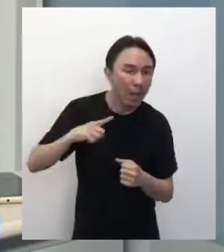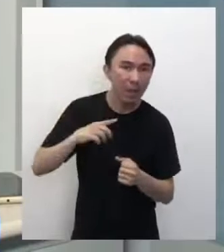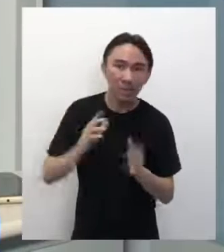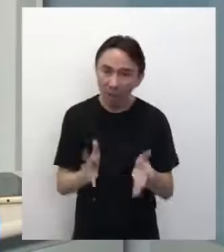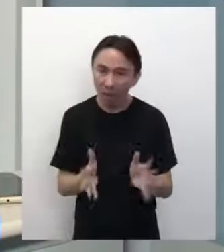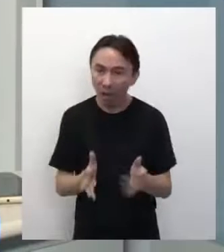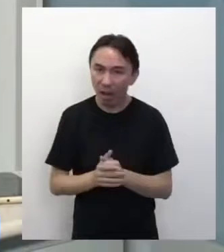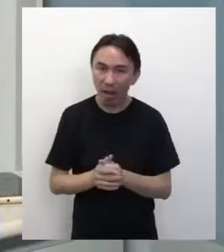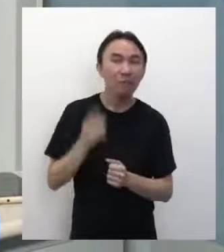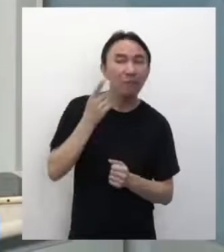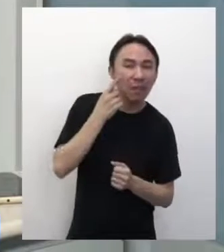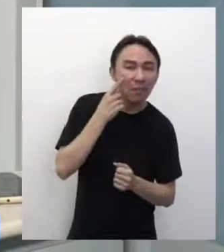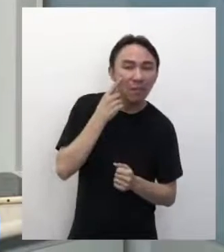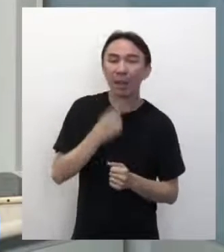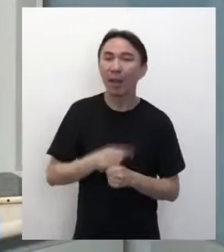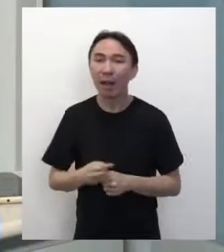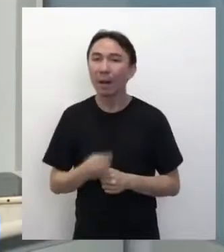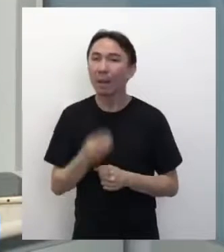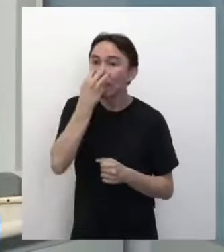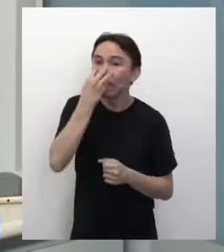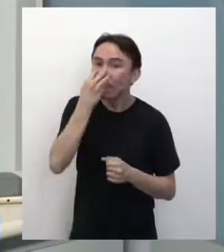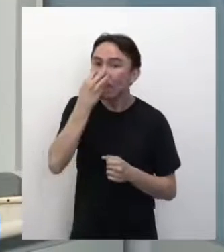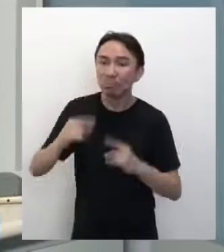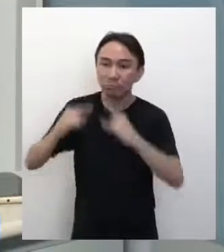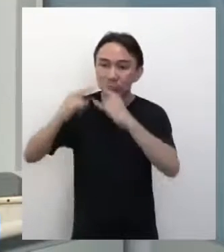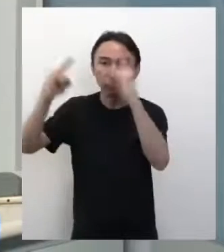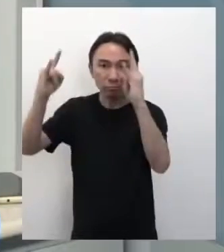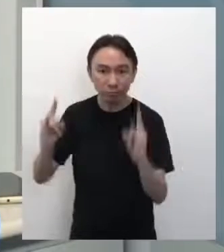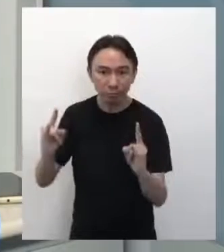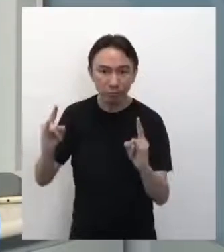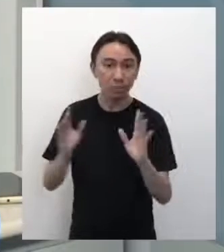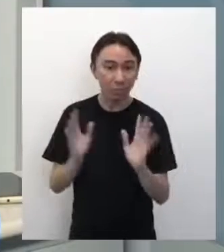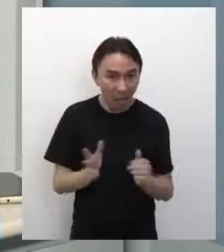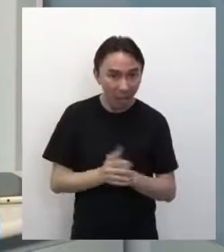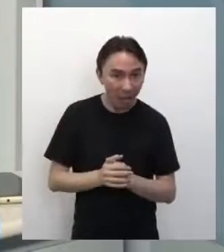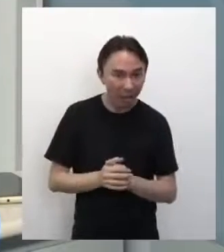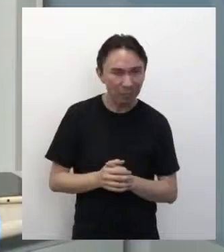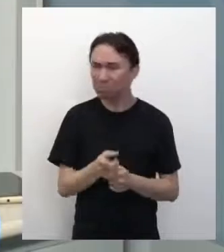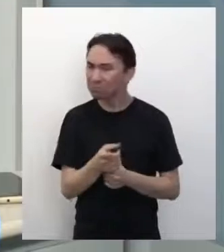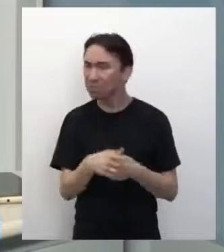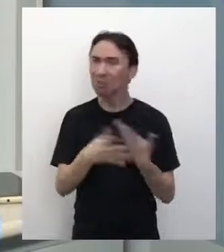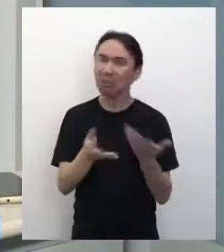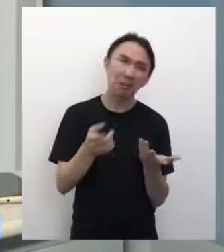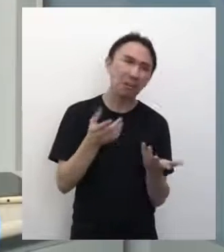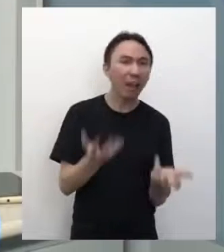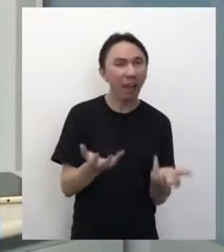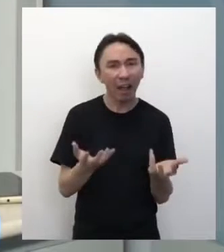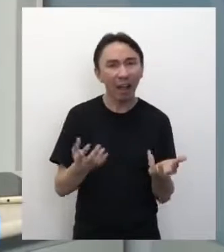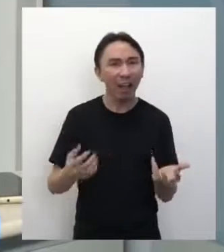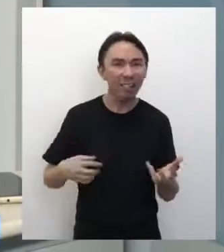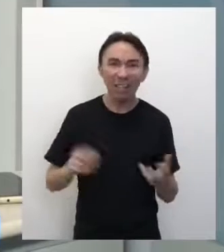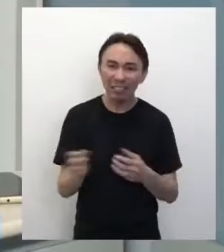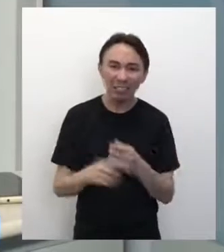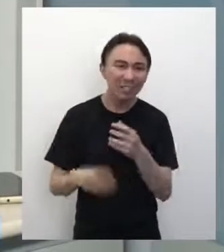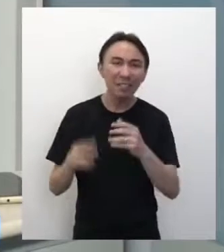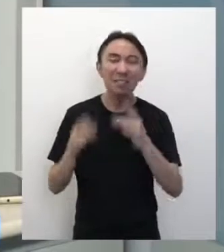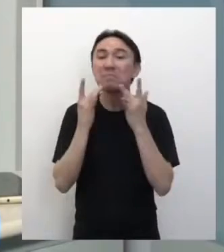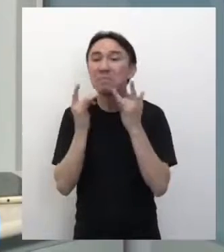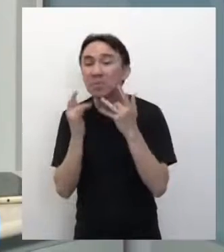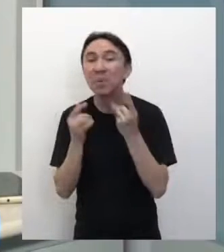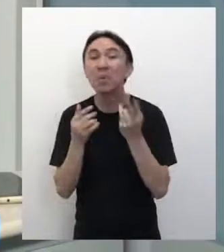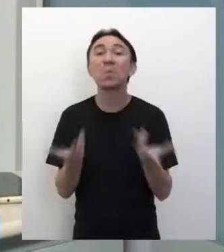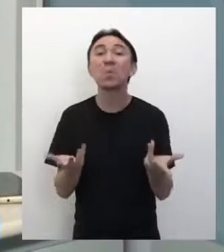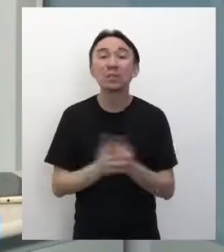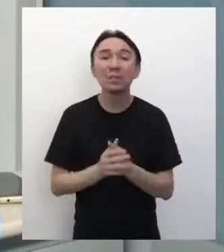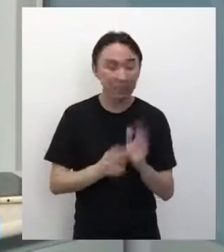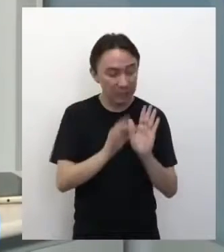abriu algum circo, conta aqui pra gente. Ou se você fosse criar uma peça teatral, que tipo de texto você gostaria de interpretar? Então, pensando